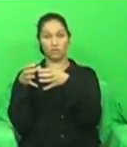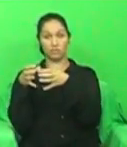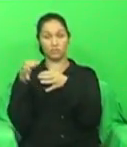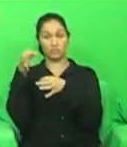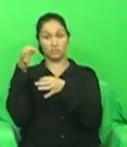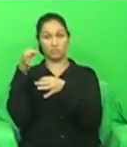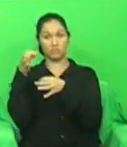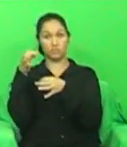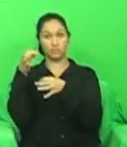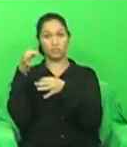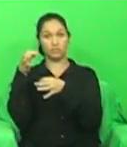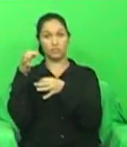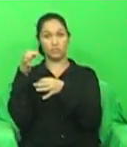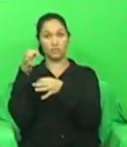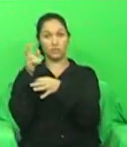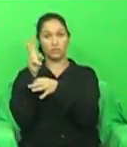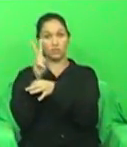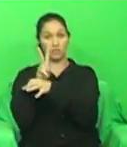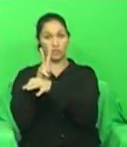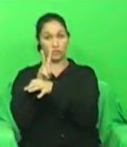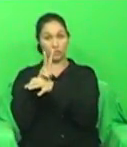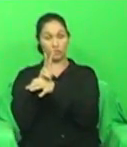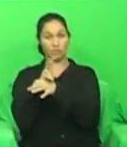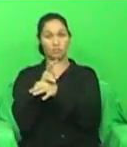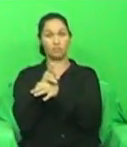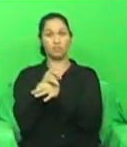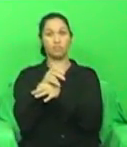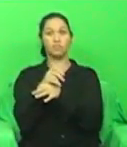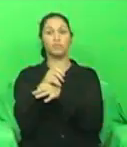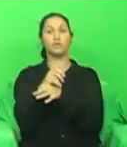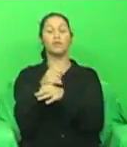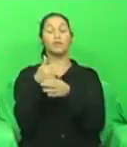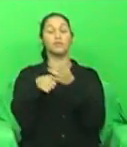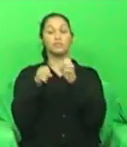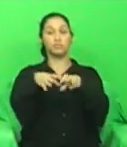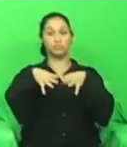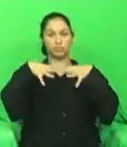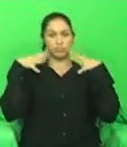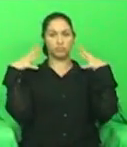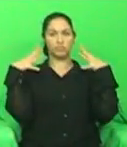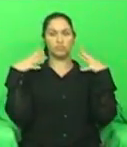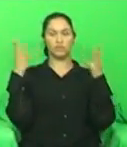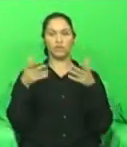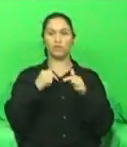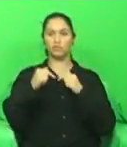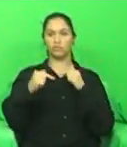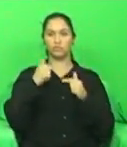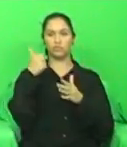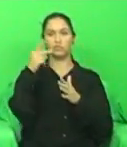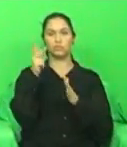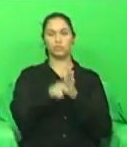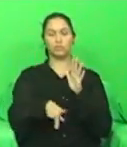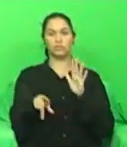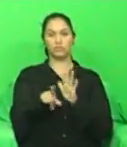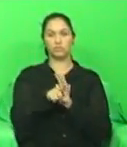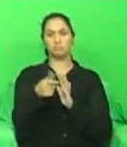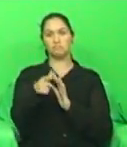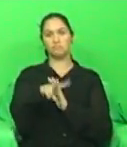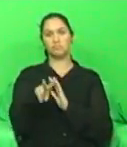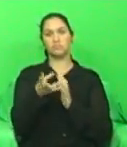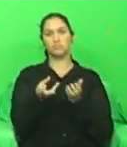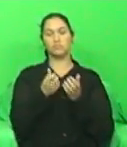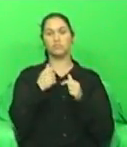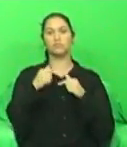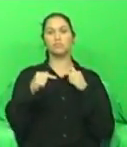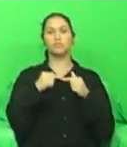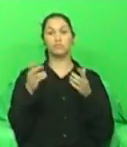pela aprovação encaminhando à deliberação do plenário está em discussão o projeto não havendo quem queira